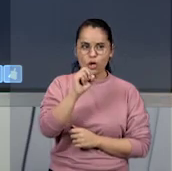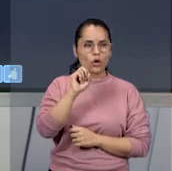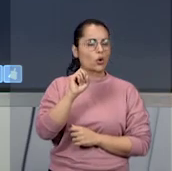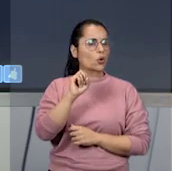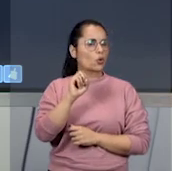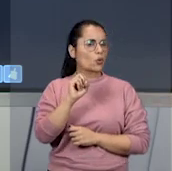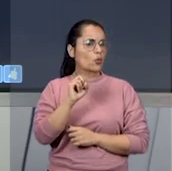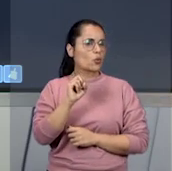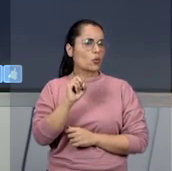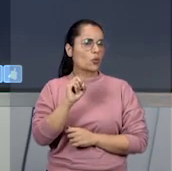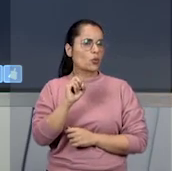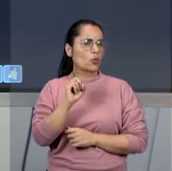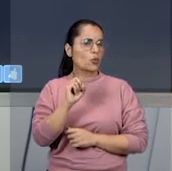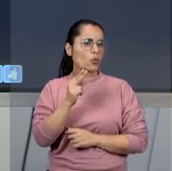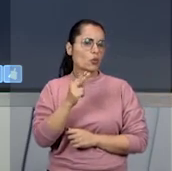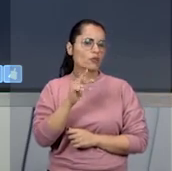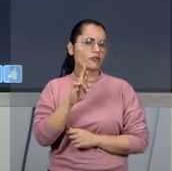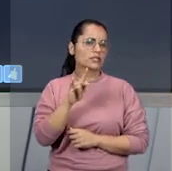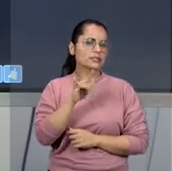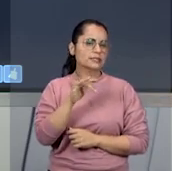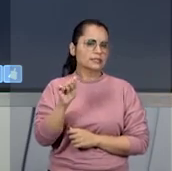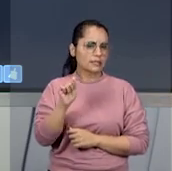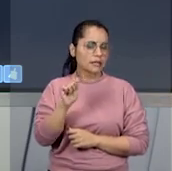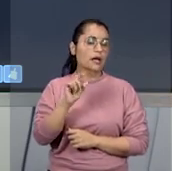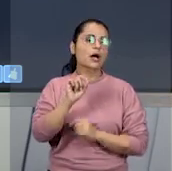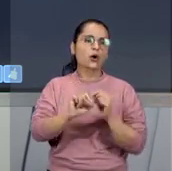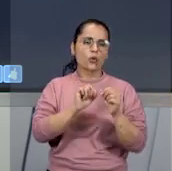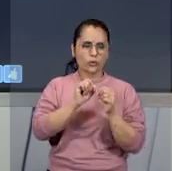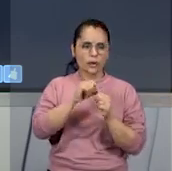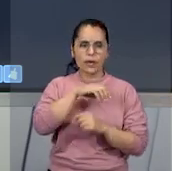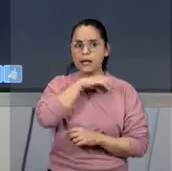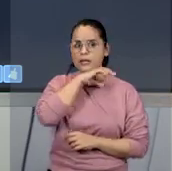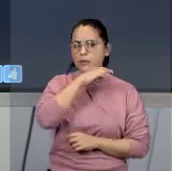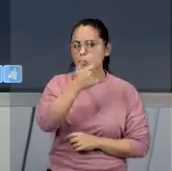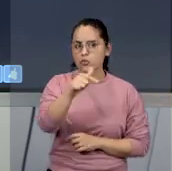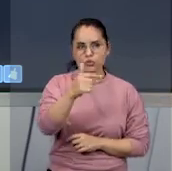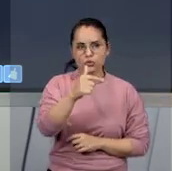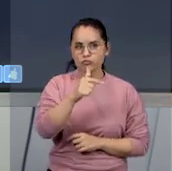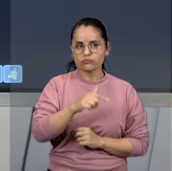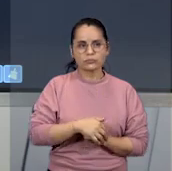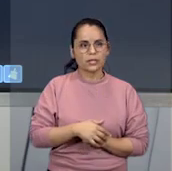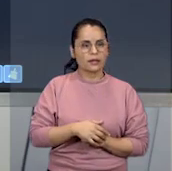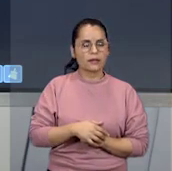feiticeira, lampreia, tá? São esses animais aí que não têm